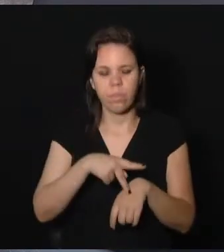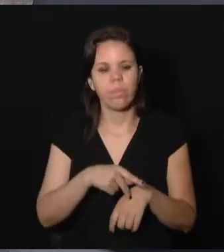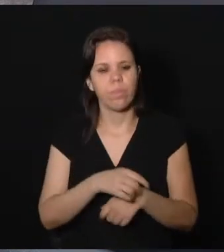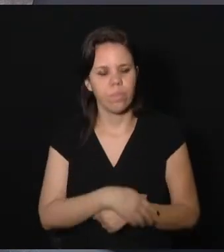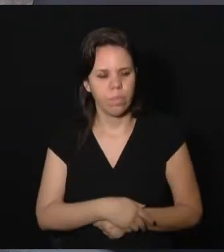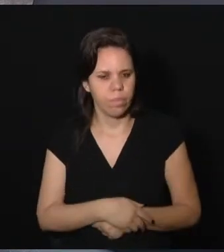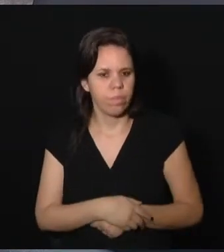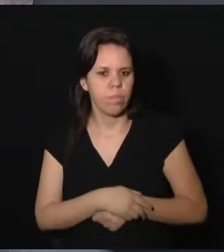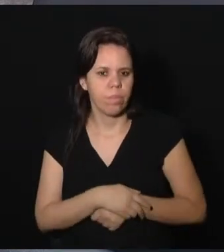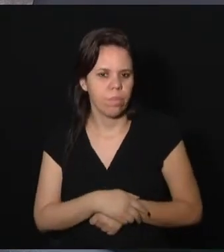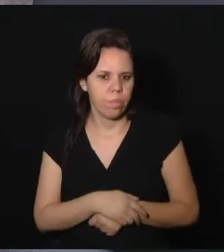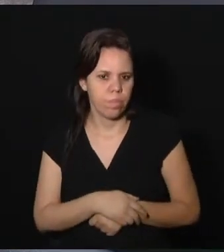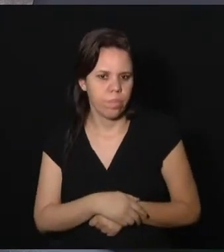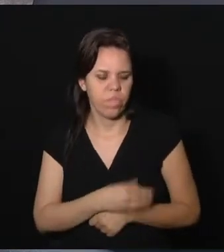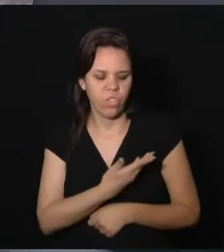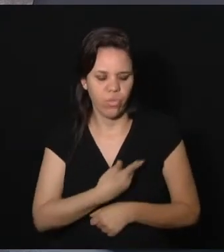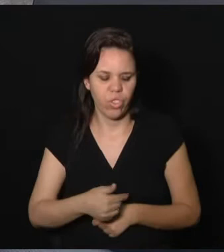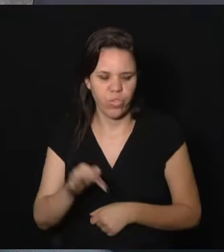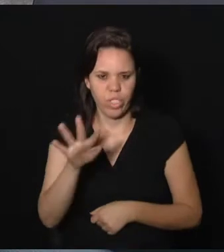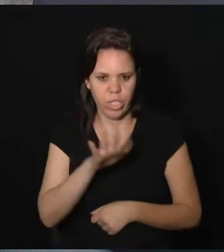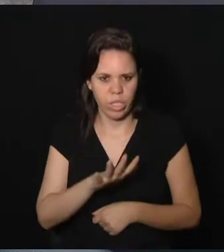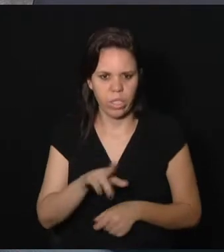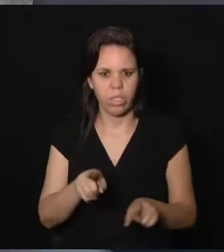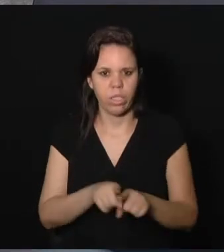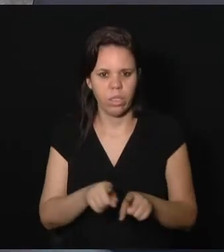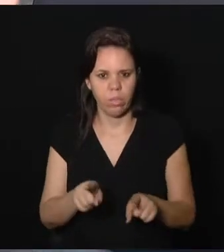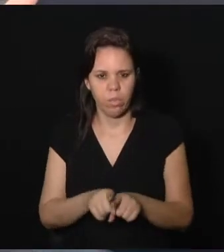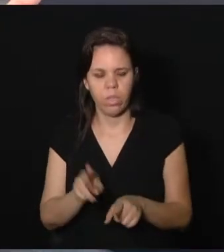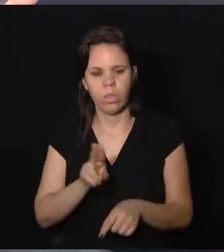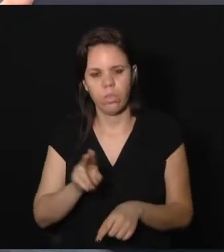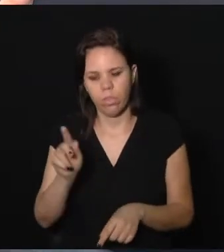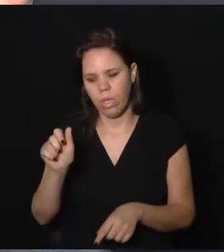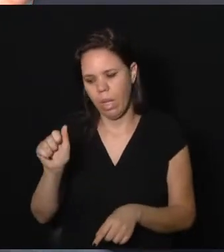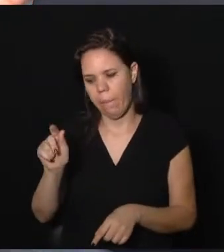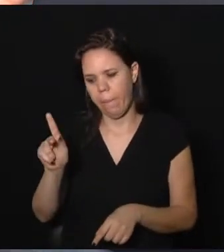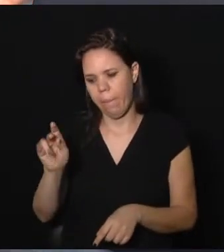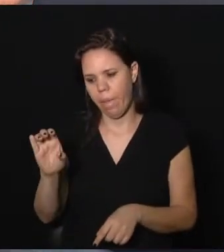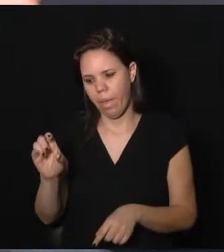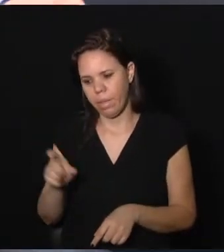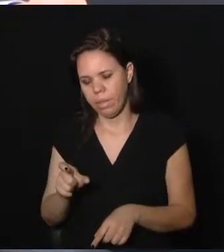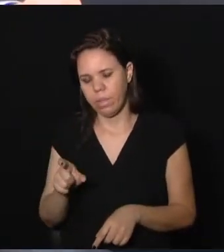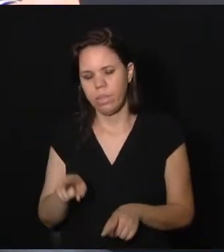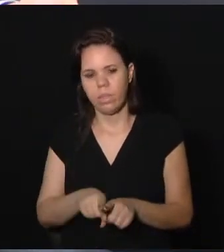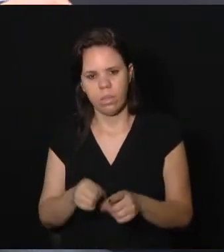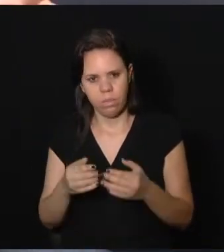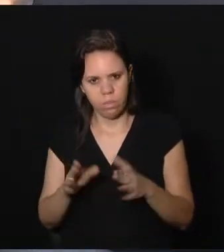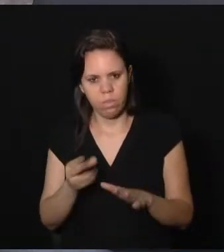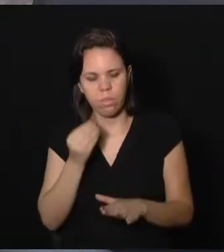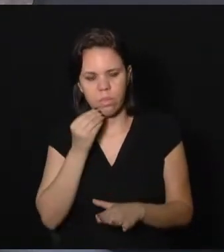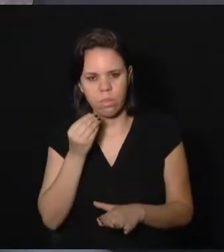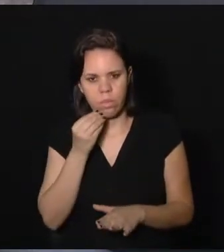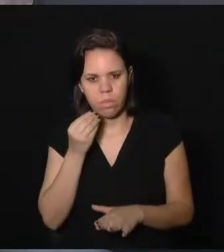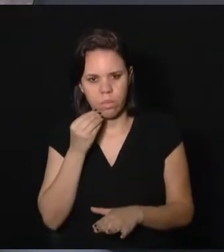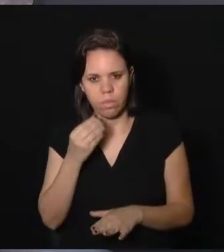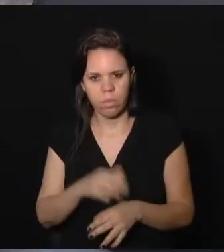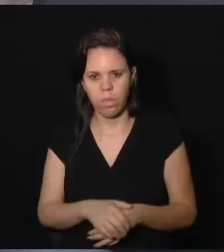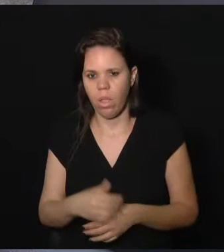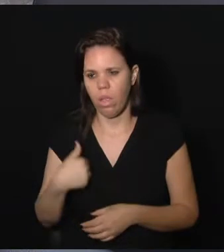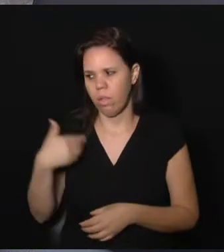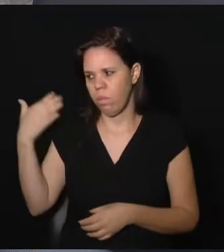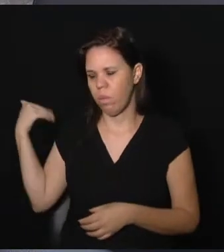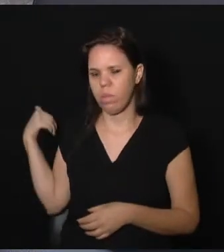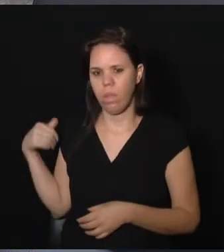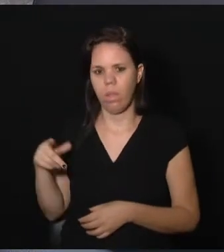o governo federal, através da Apex, precisa dar essa abertura. Tá? O governo Lula fez isso. Eu não sou petista, não,